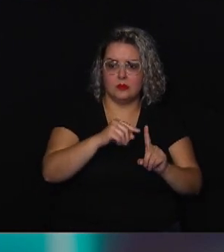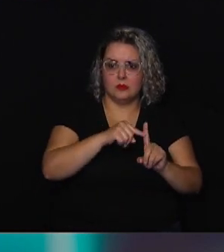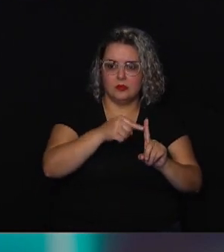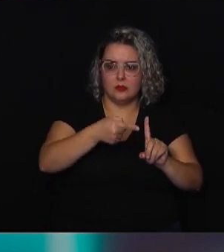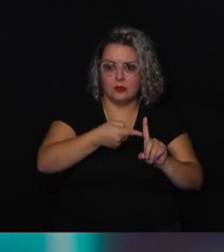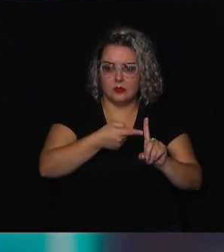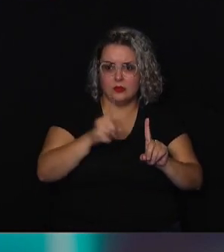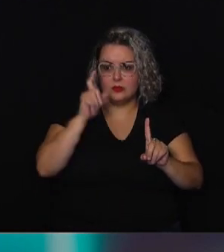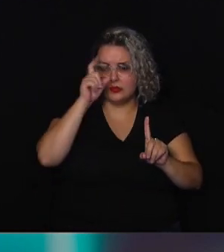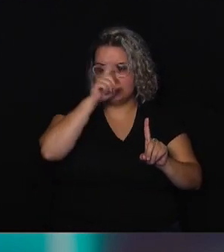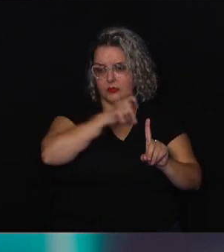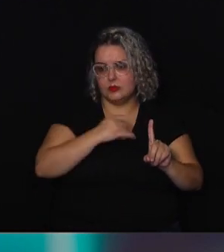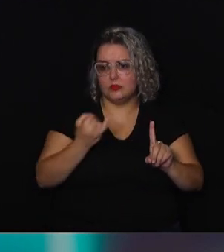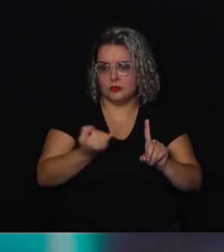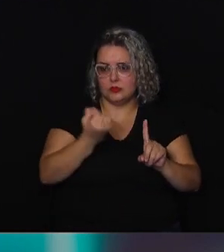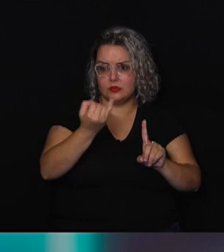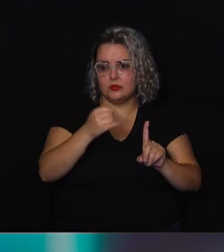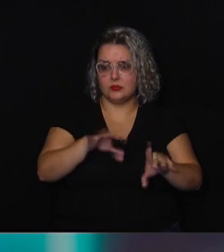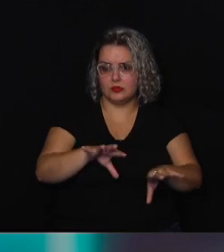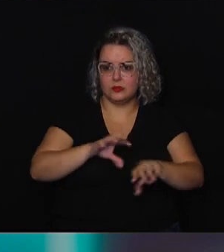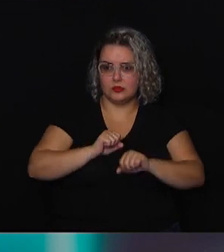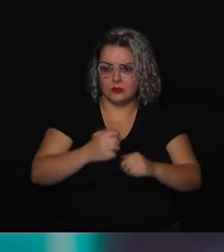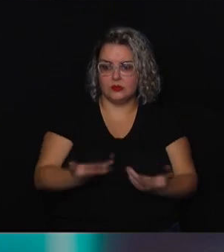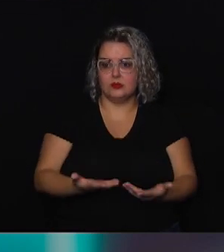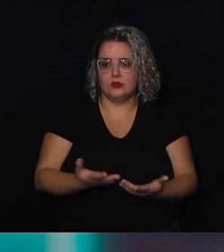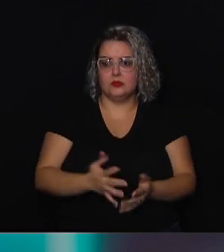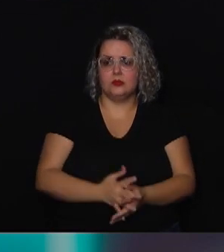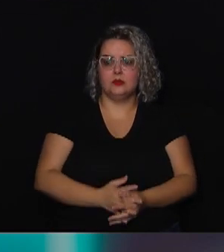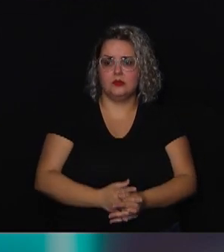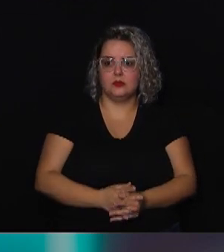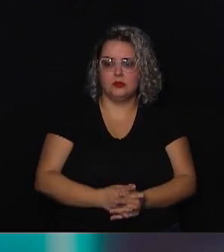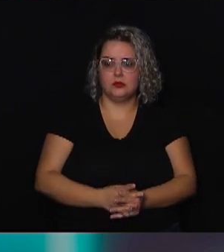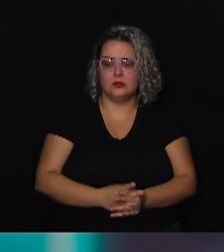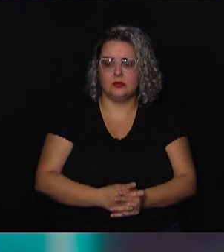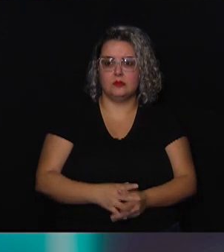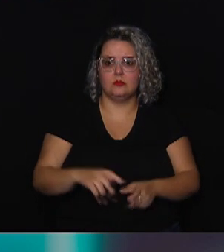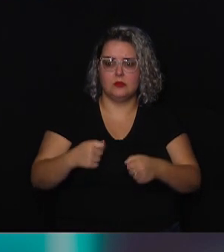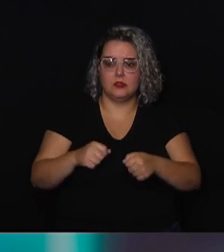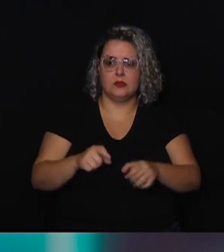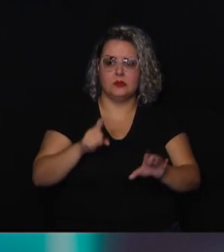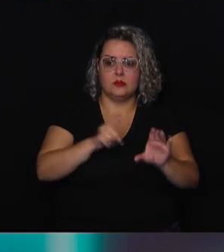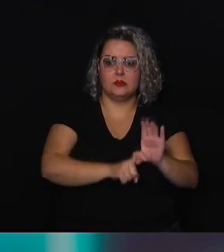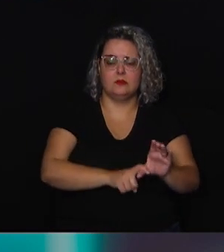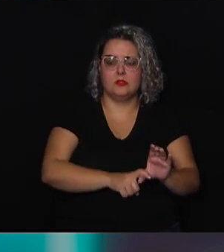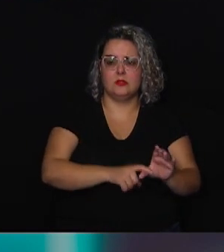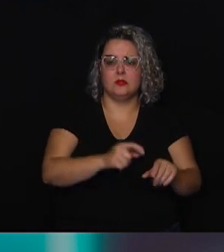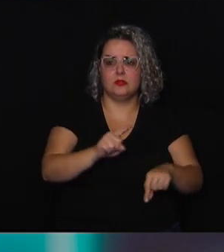dificuldade importante de adesão, em que pese os esforços dos serviços.